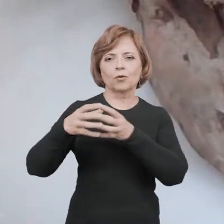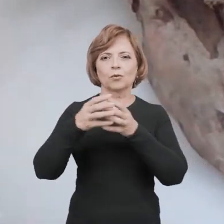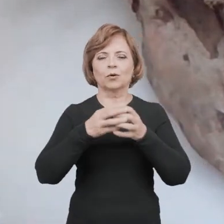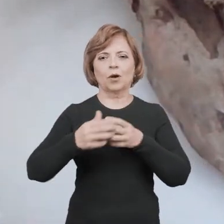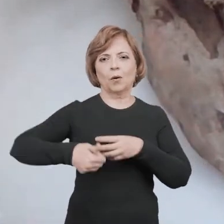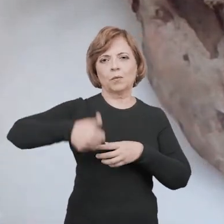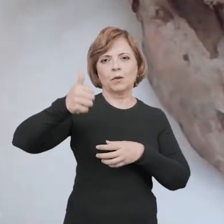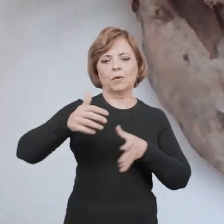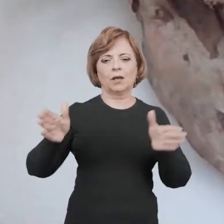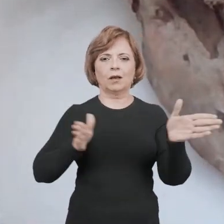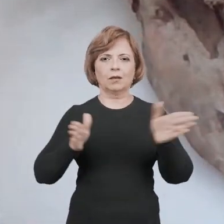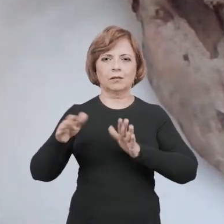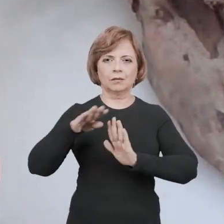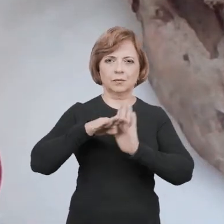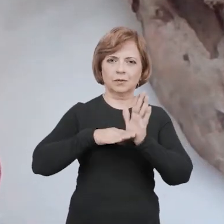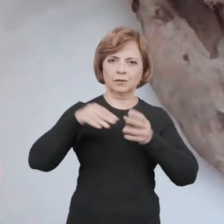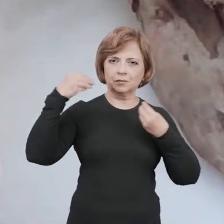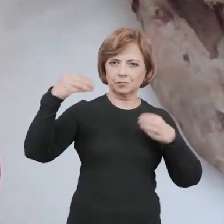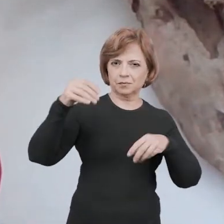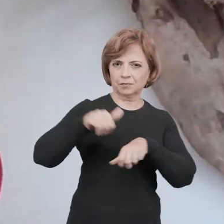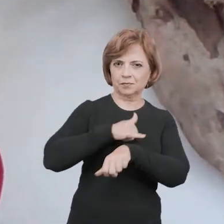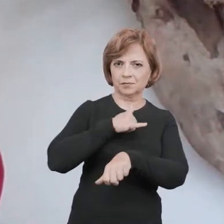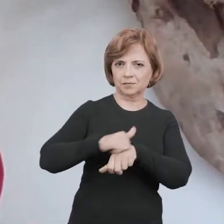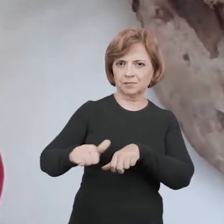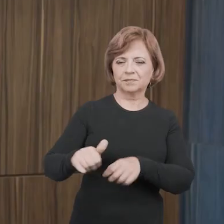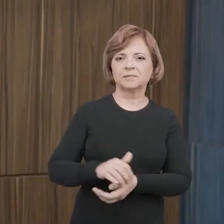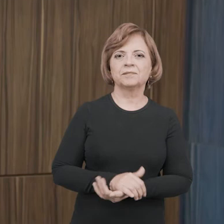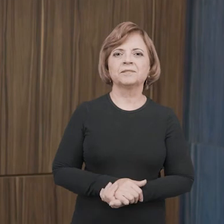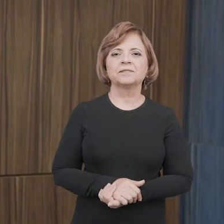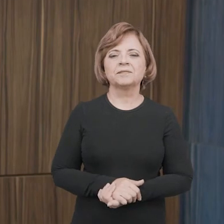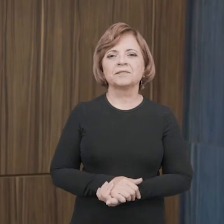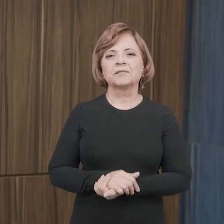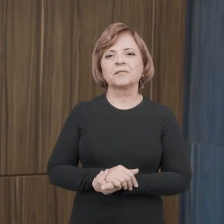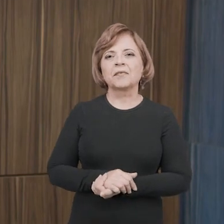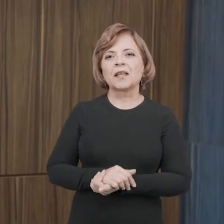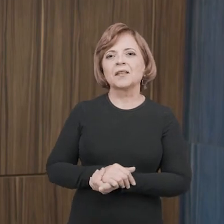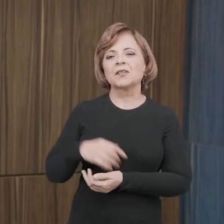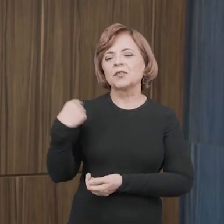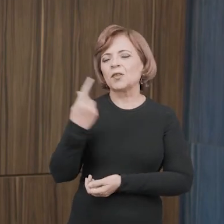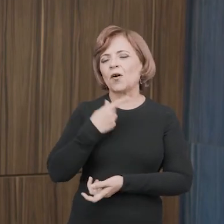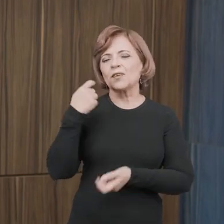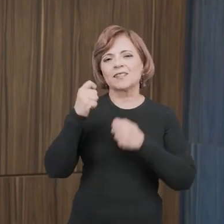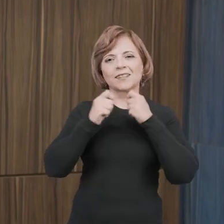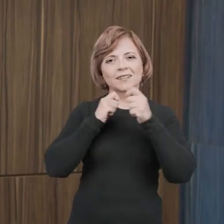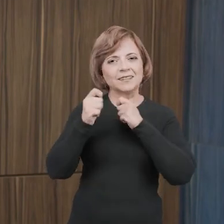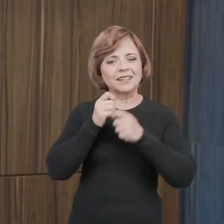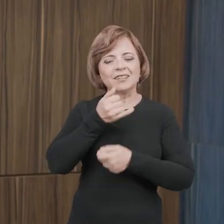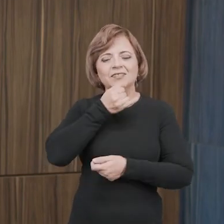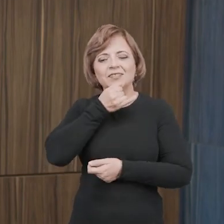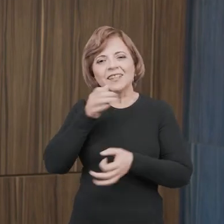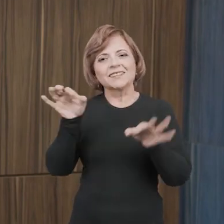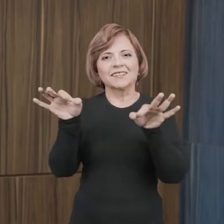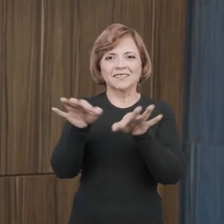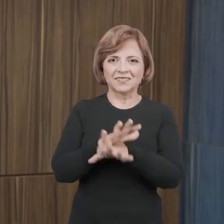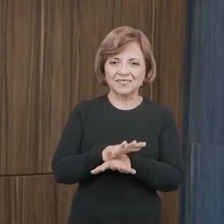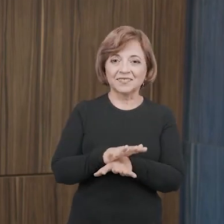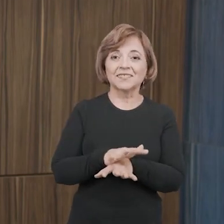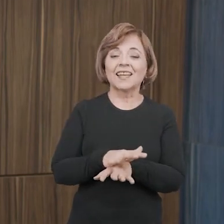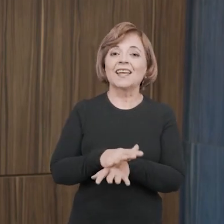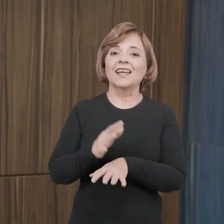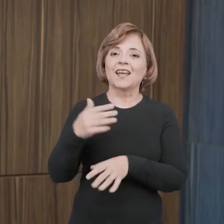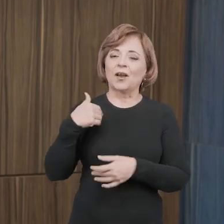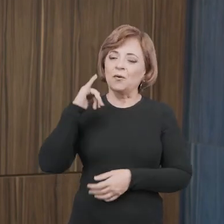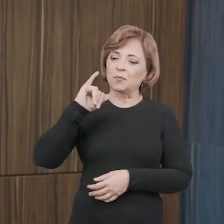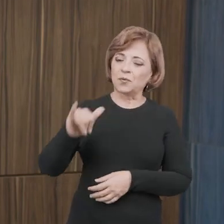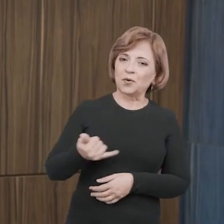idealizada na primeira etapa do nosso planejamento estratégico. Doutora Telechea, a nossa entrevista infelizmente está chegando ao